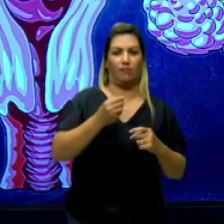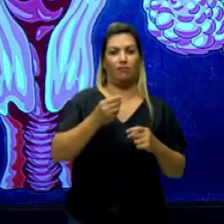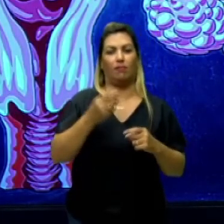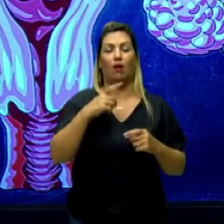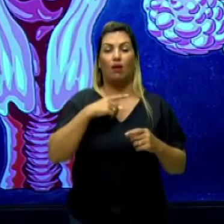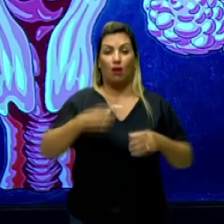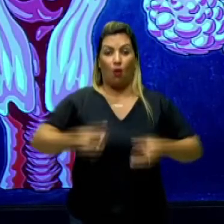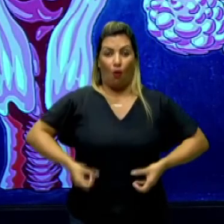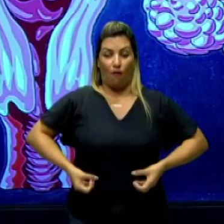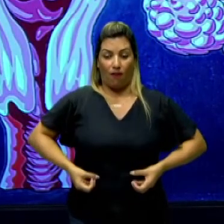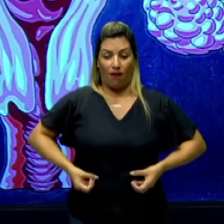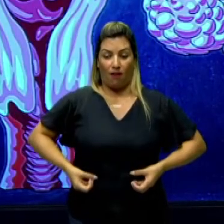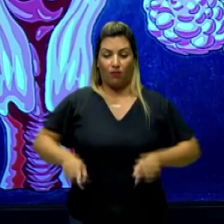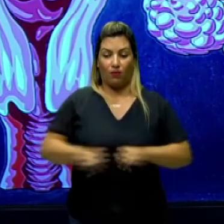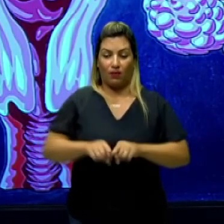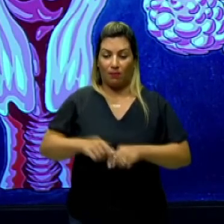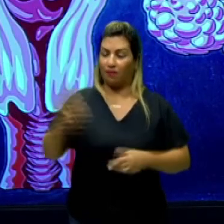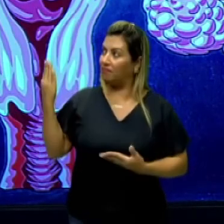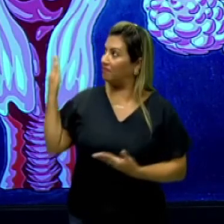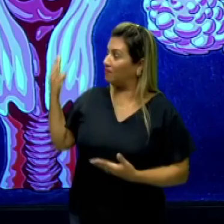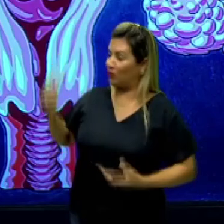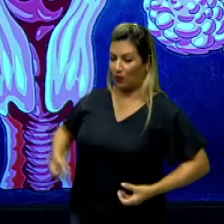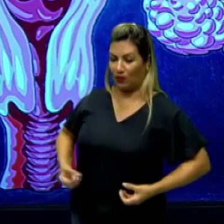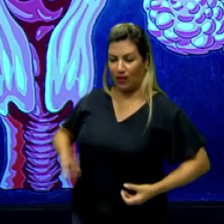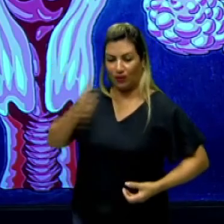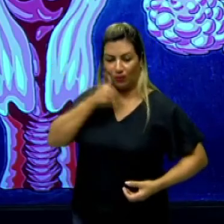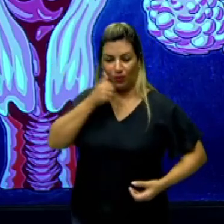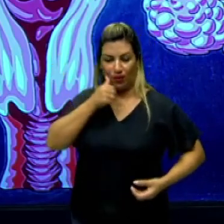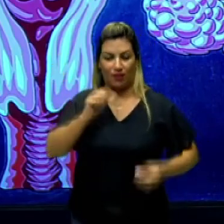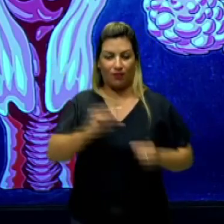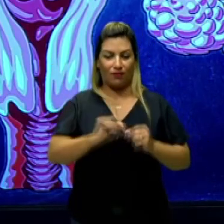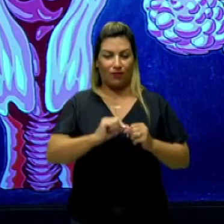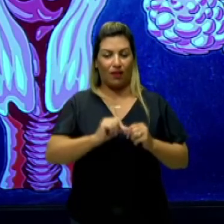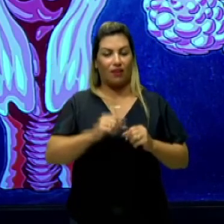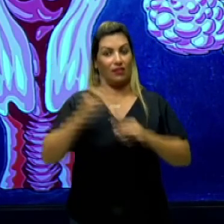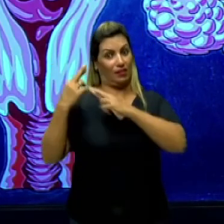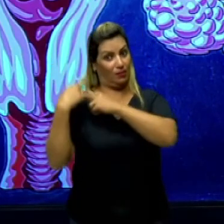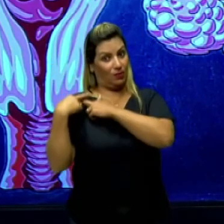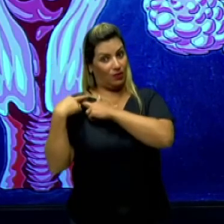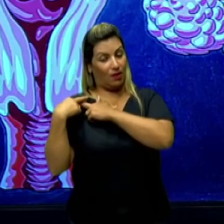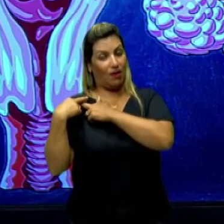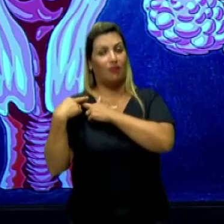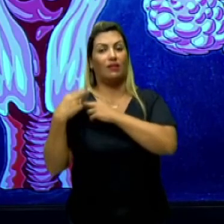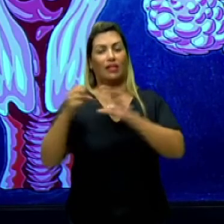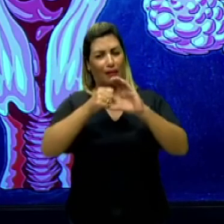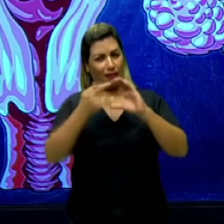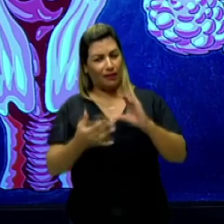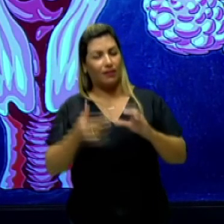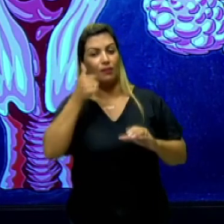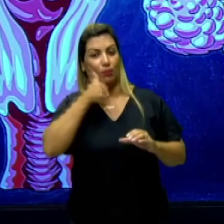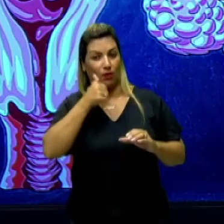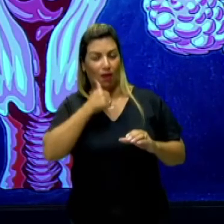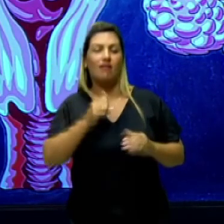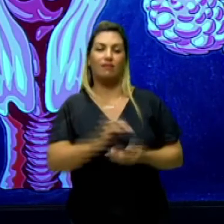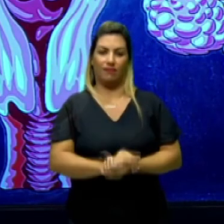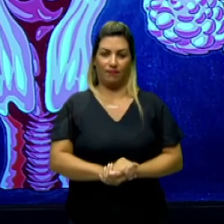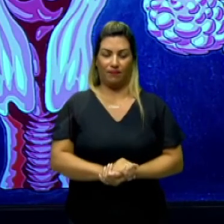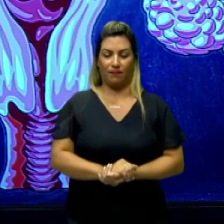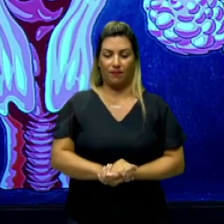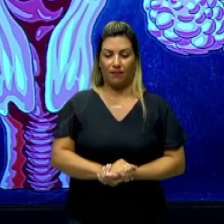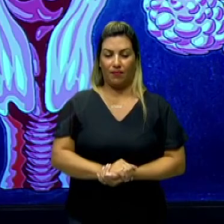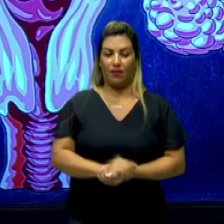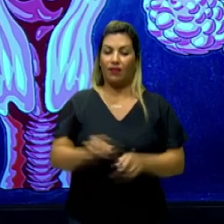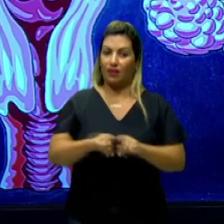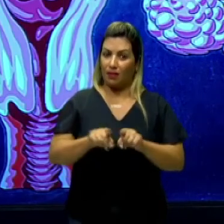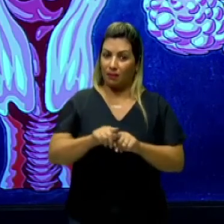Os ovários vão produzir estrógenos e progesterona, os estrógenos responsáveis pelos caracteres sexuais secundários femininos